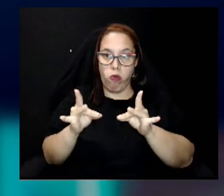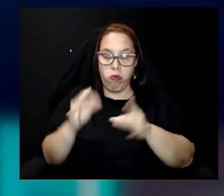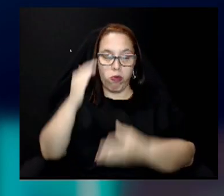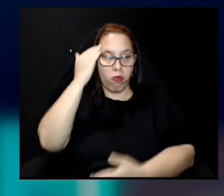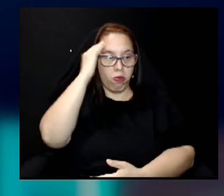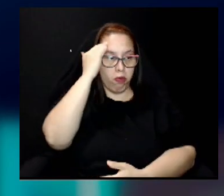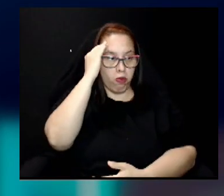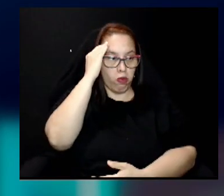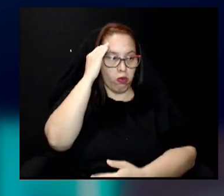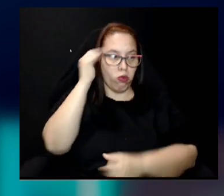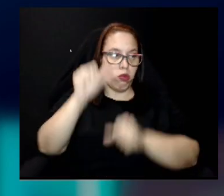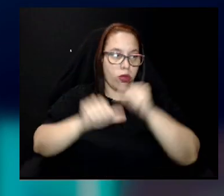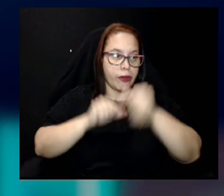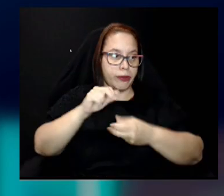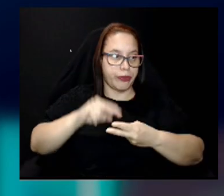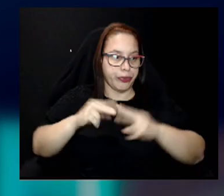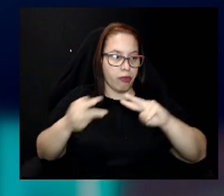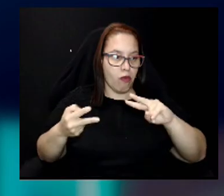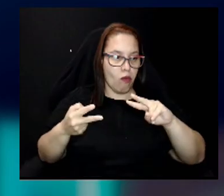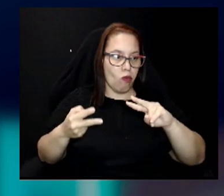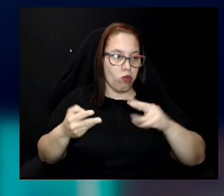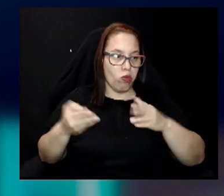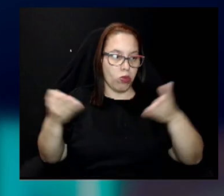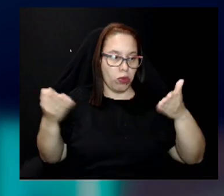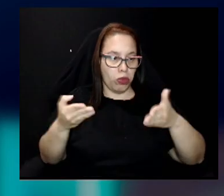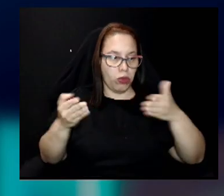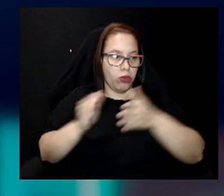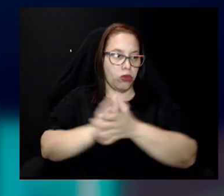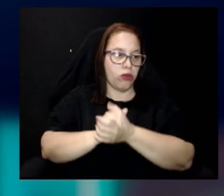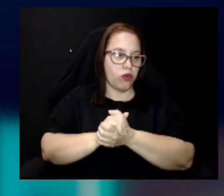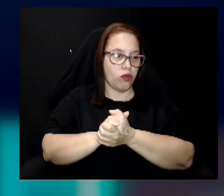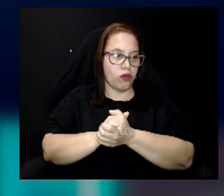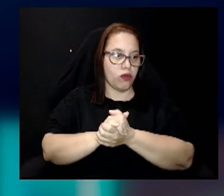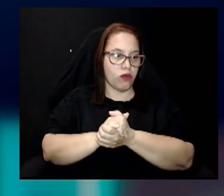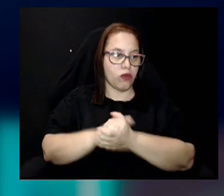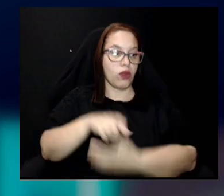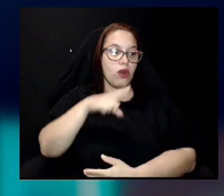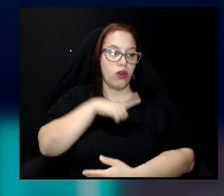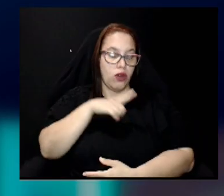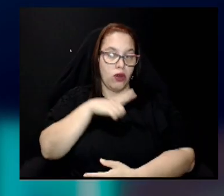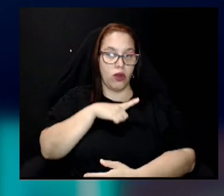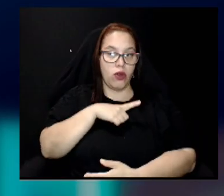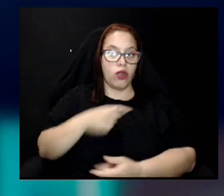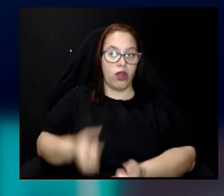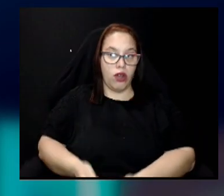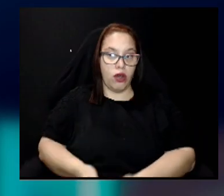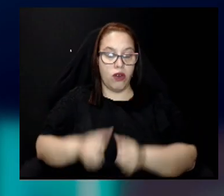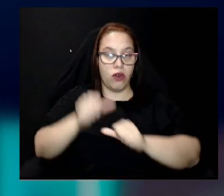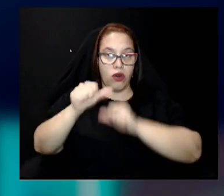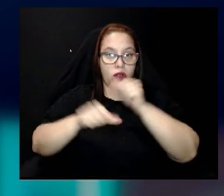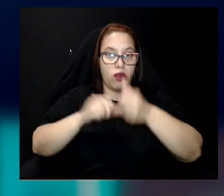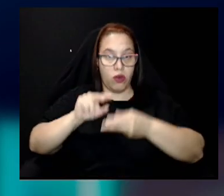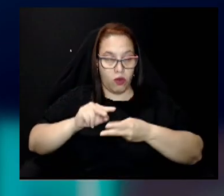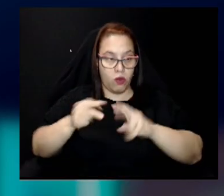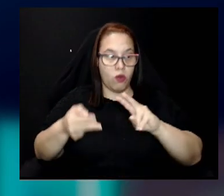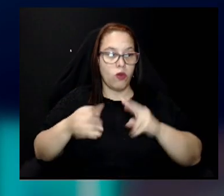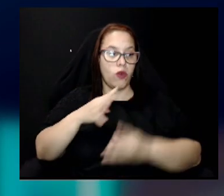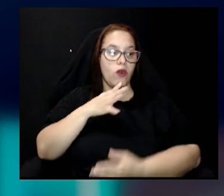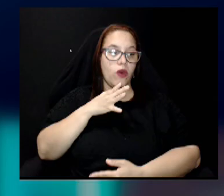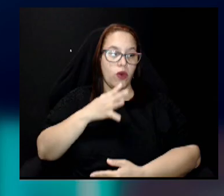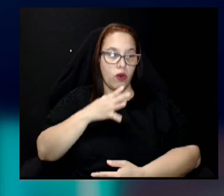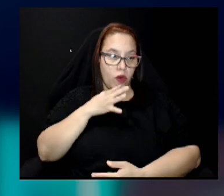alterações genéticas. Então, hoje, a mulher que tem um câncer de ovário com alteração genética conhecida, ela